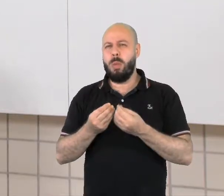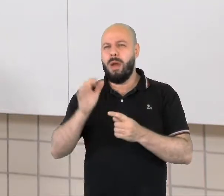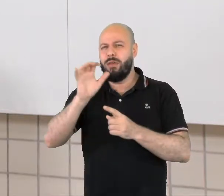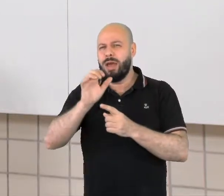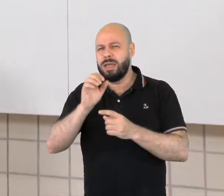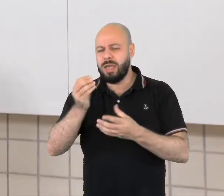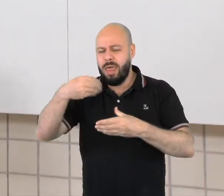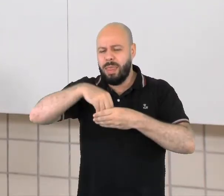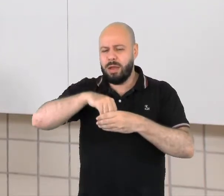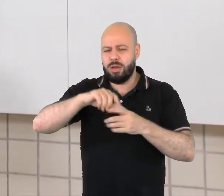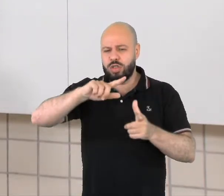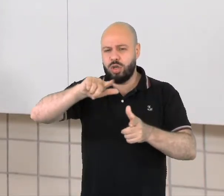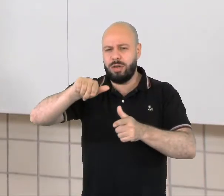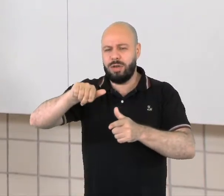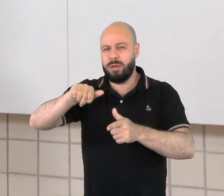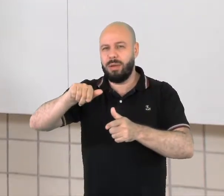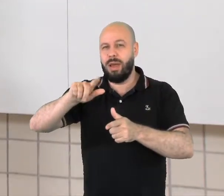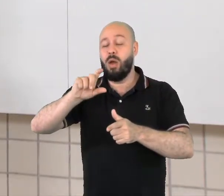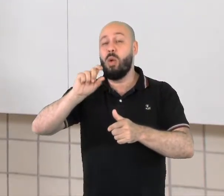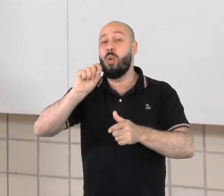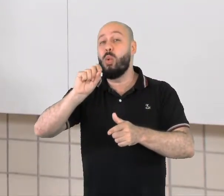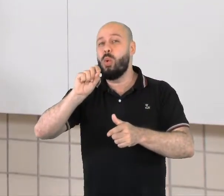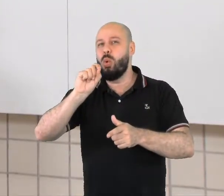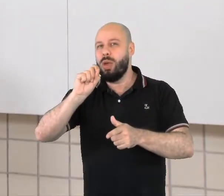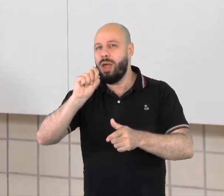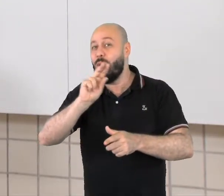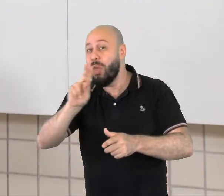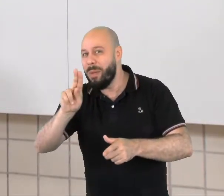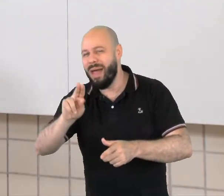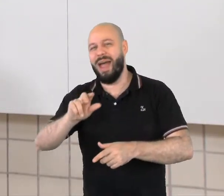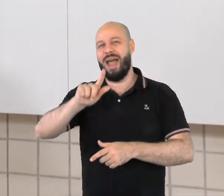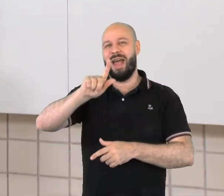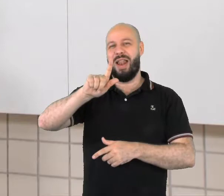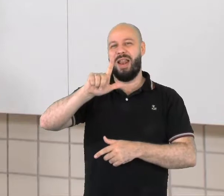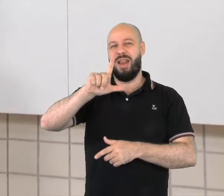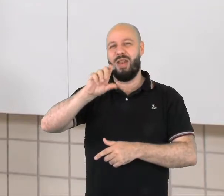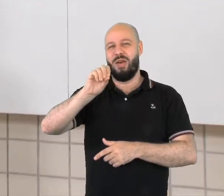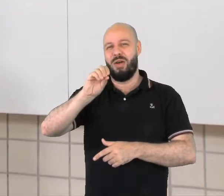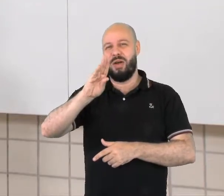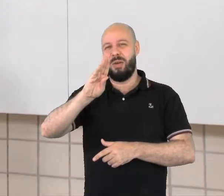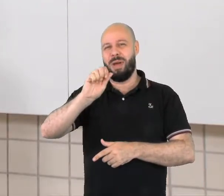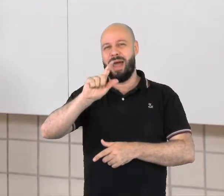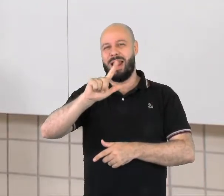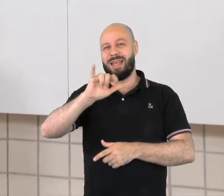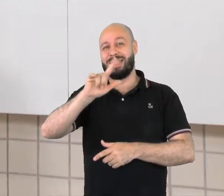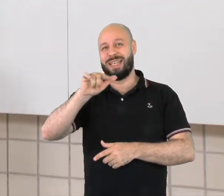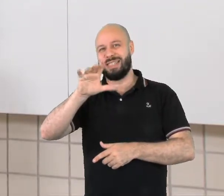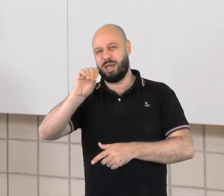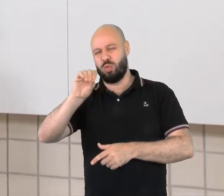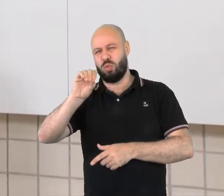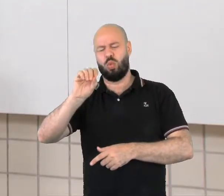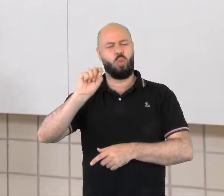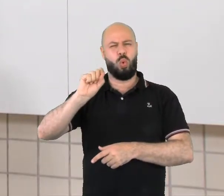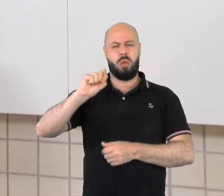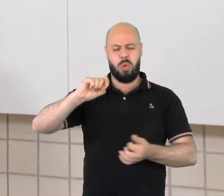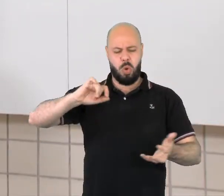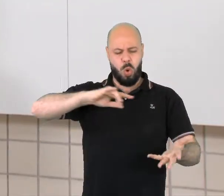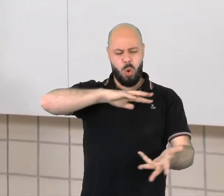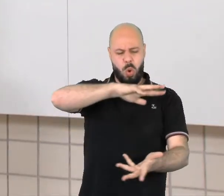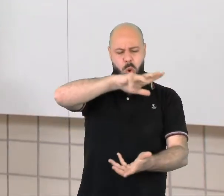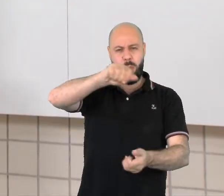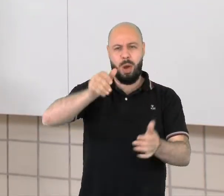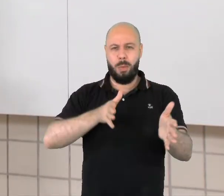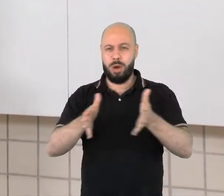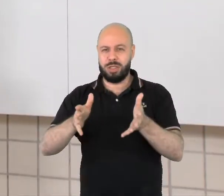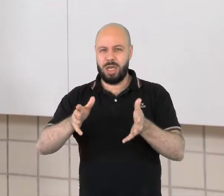geográfico, tá? A globalização. A gente fala tanto de globalização, né? Mas o que é a globalização? Nem